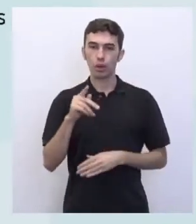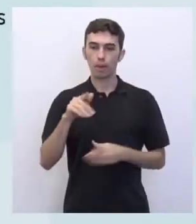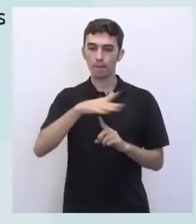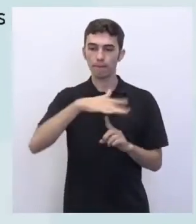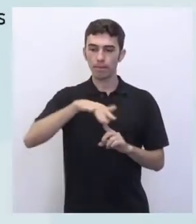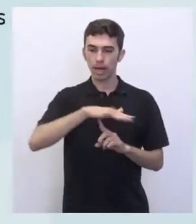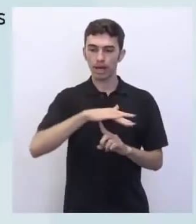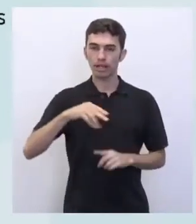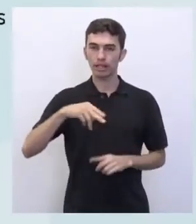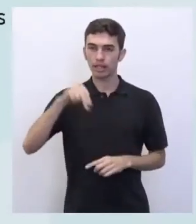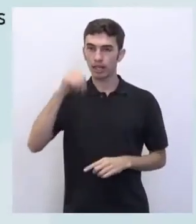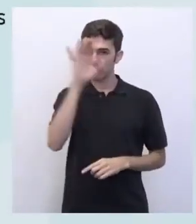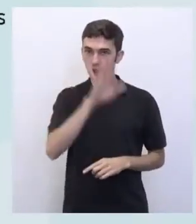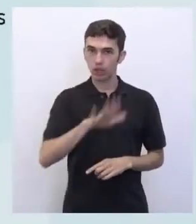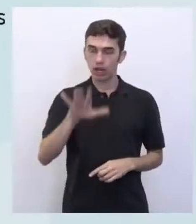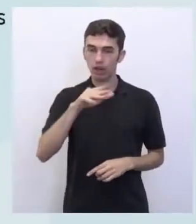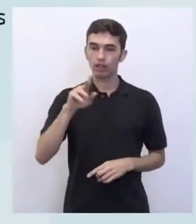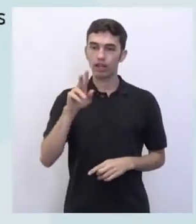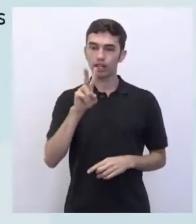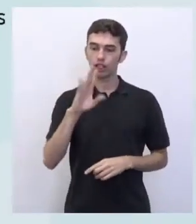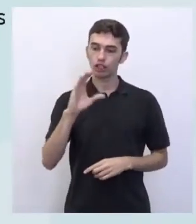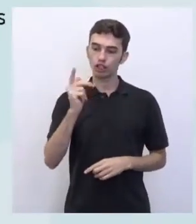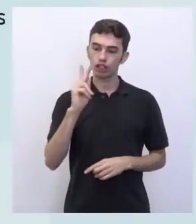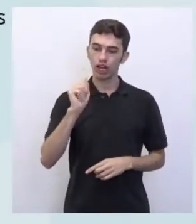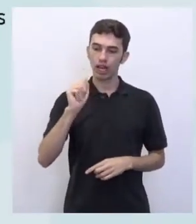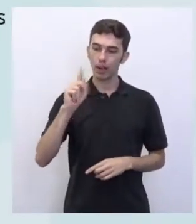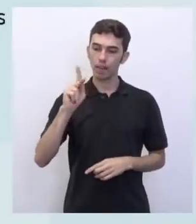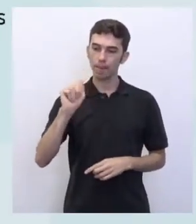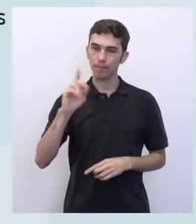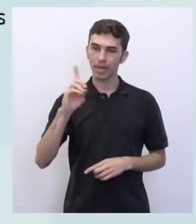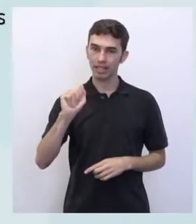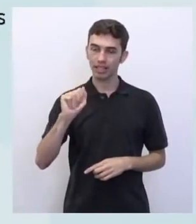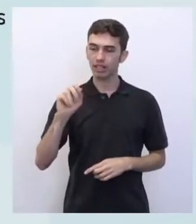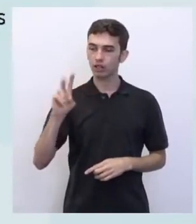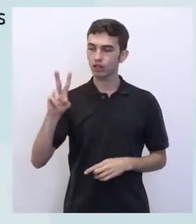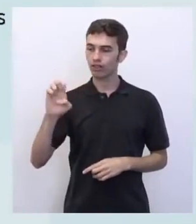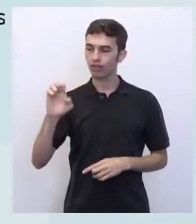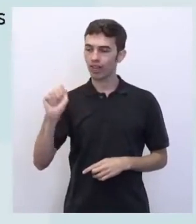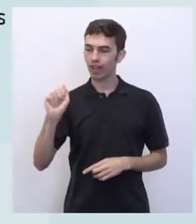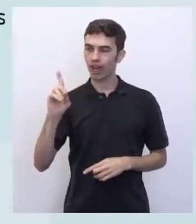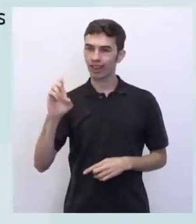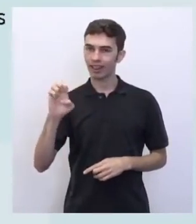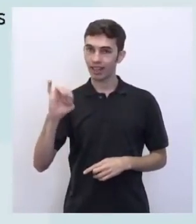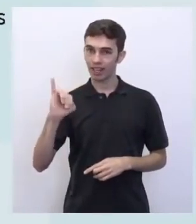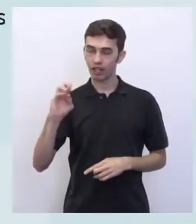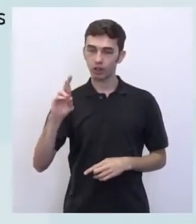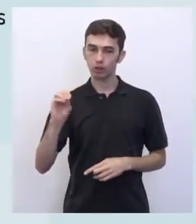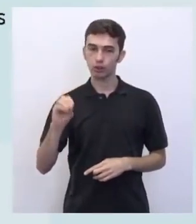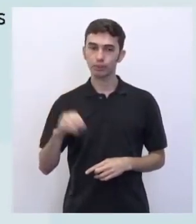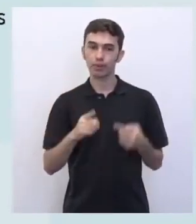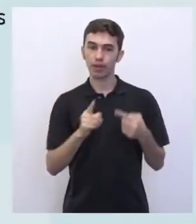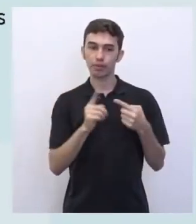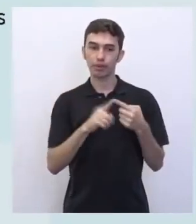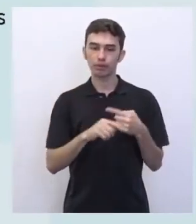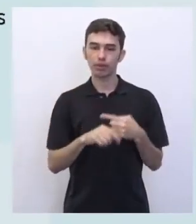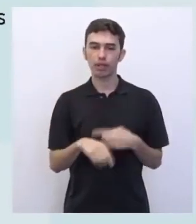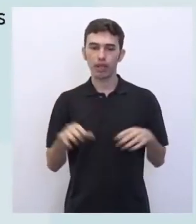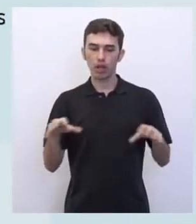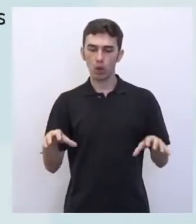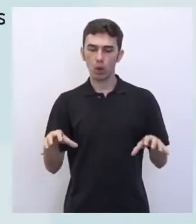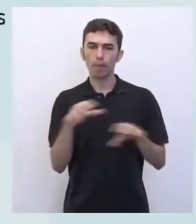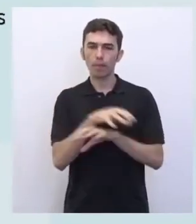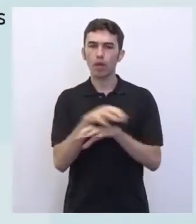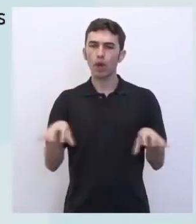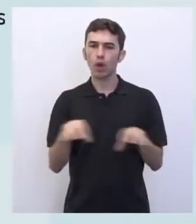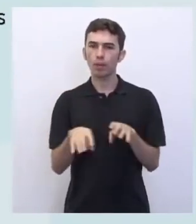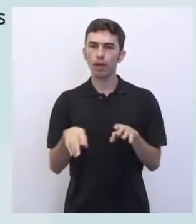da Chapada dos Veadeiros e em seguida vão responder. Primeira questão: em qual bioma está inserido o Parque Nacional